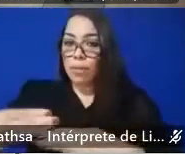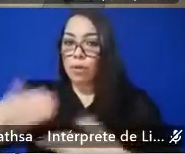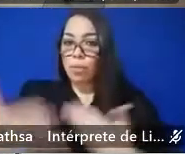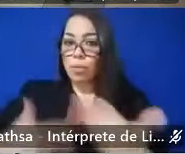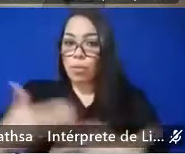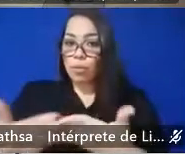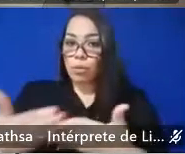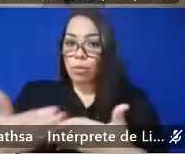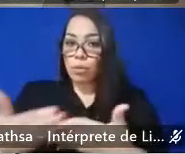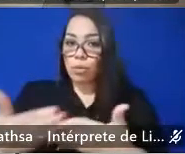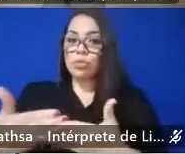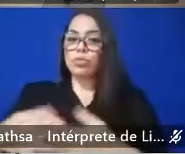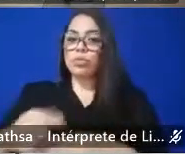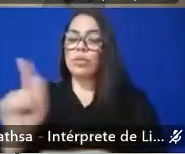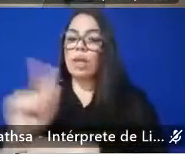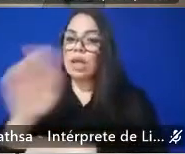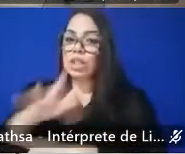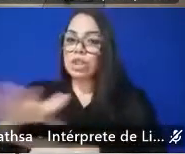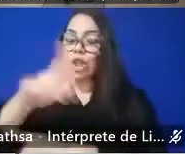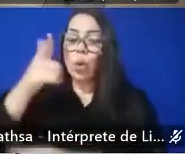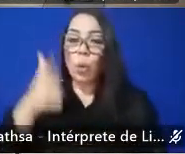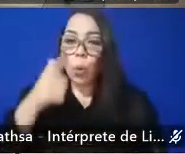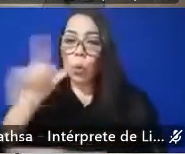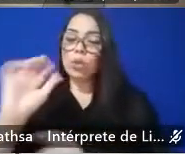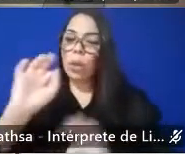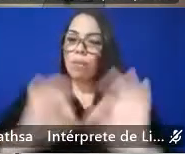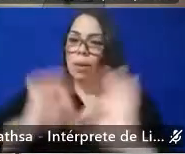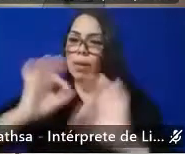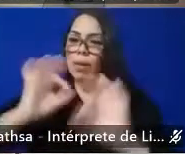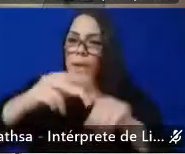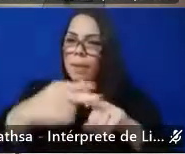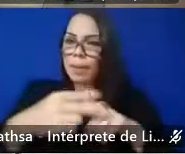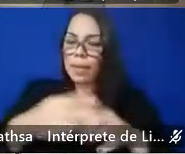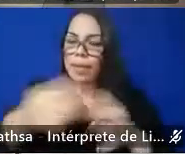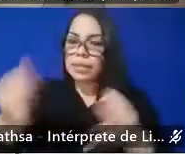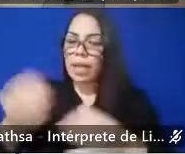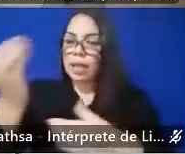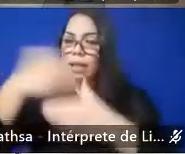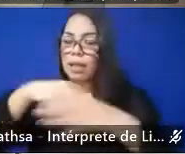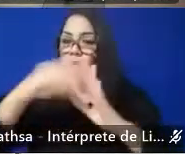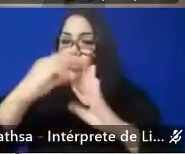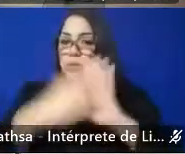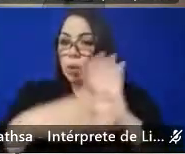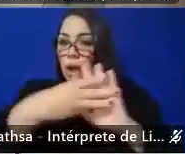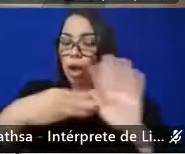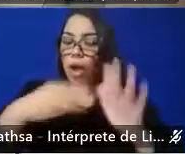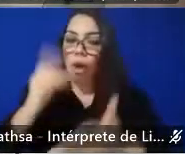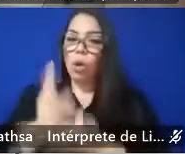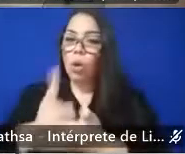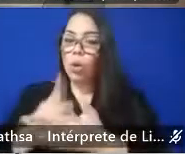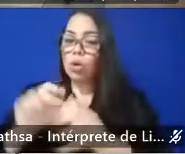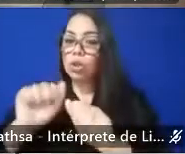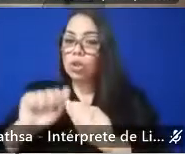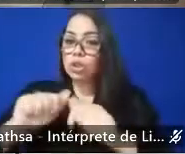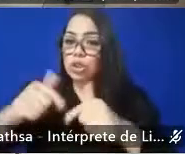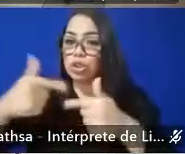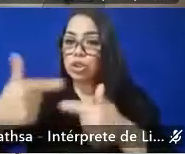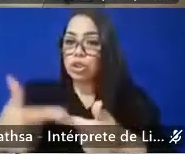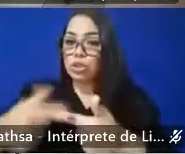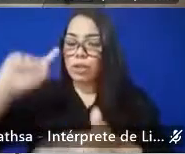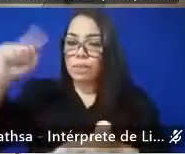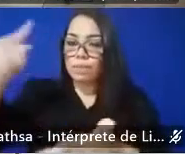seguiam fazer as adequações necessárias aos nos calendários e dar continuidade às atividades disciplinar e correicional